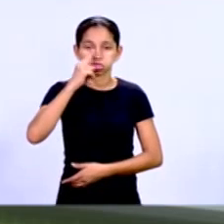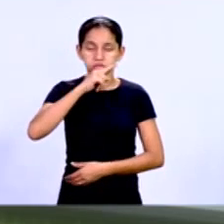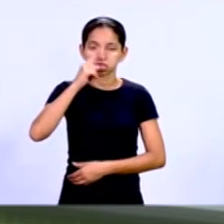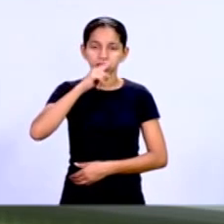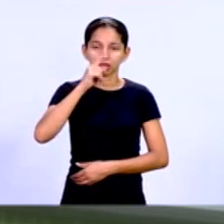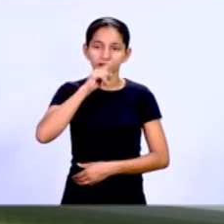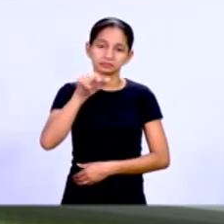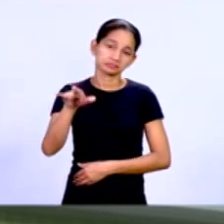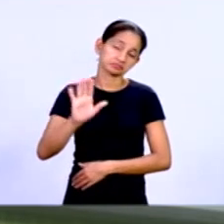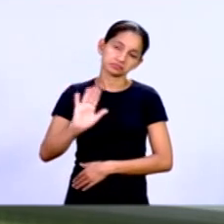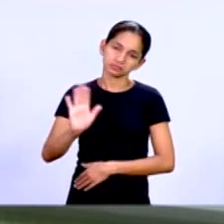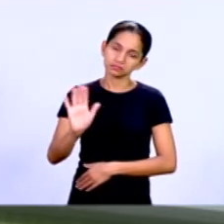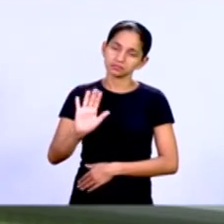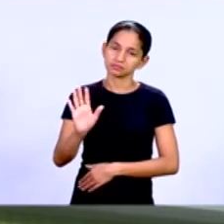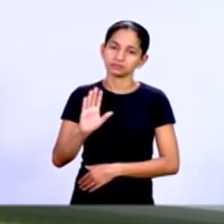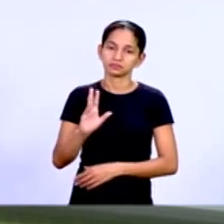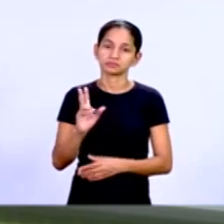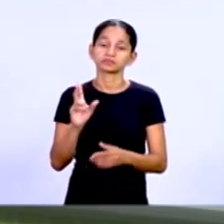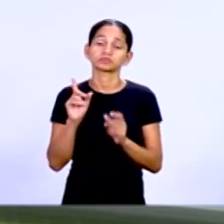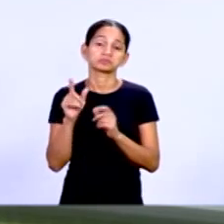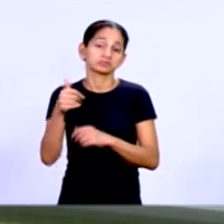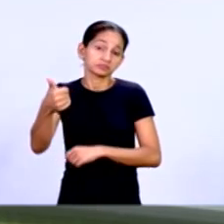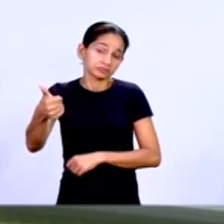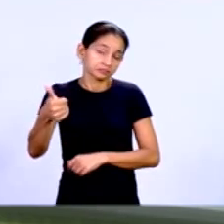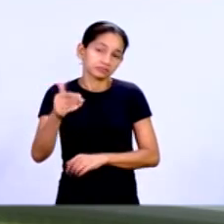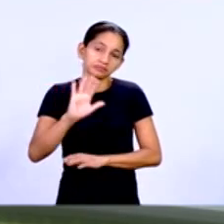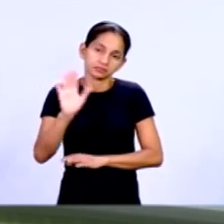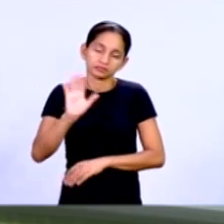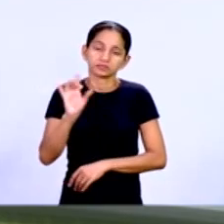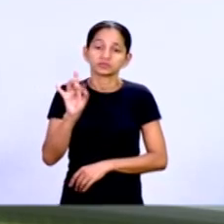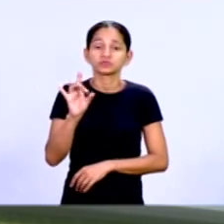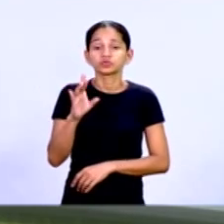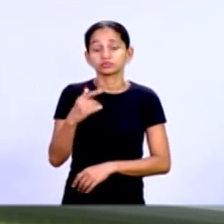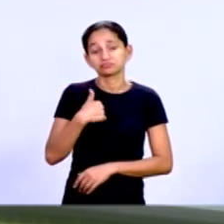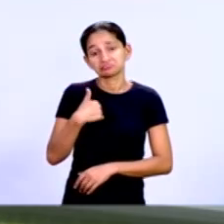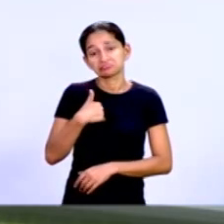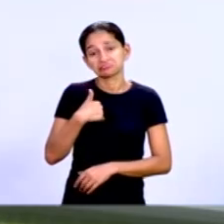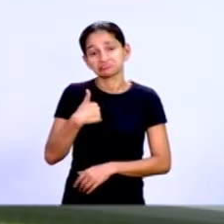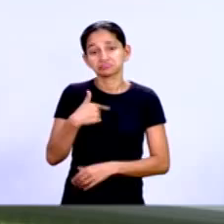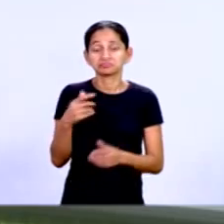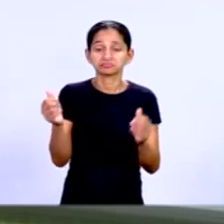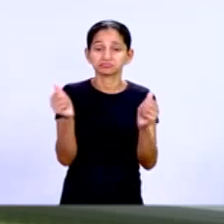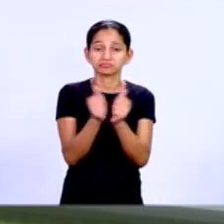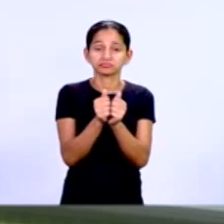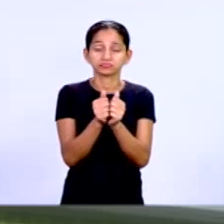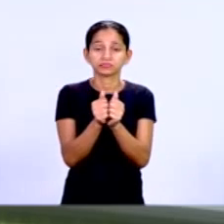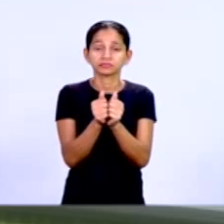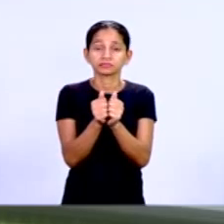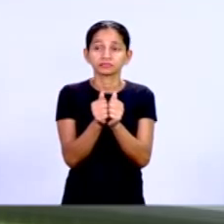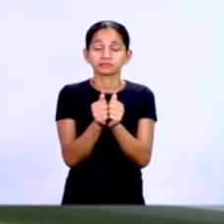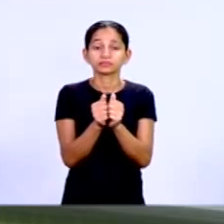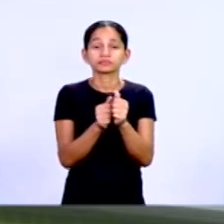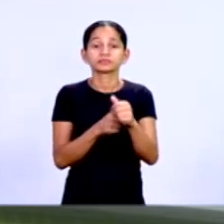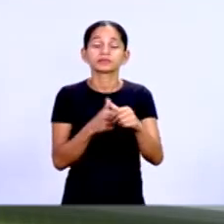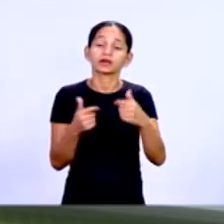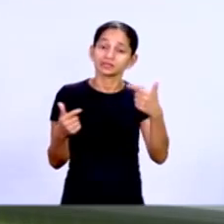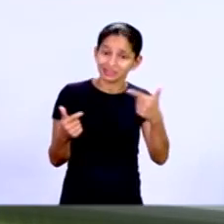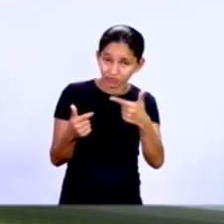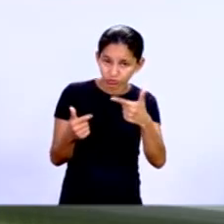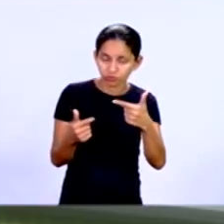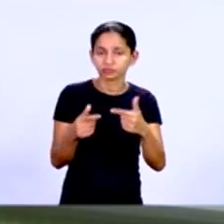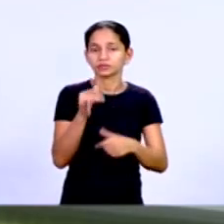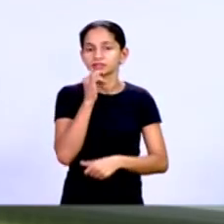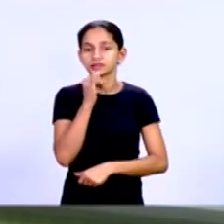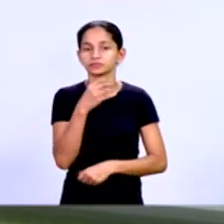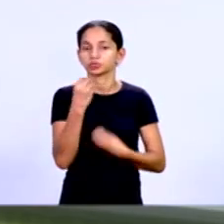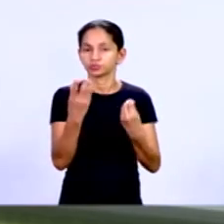insucesso da empresa. Então eles passam a ter o quê? Passam a ter o prejuízo junto com a empresa. Então eles vão para segundo plano.